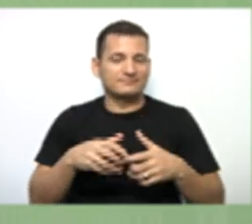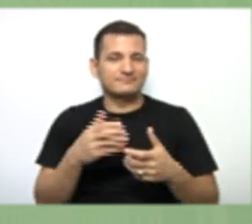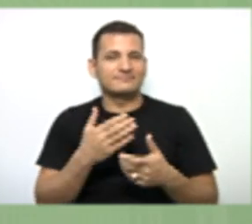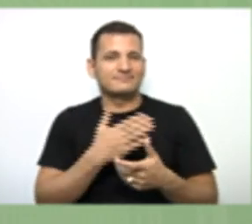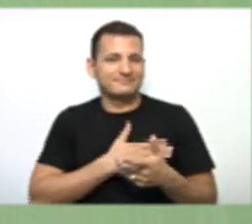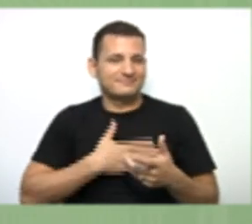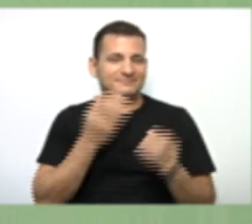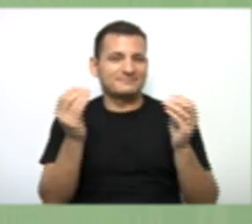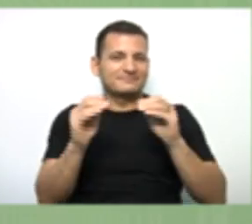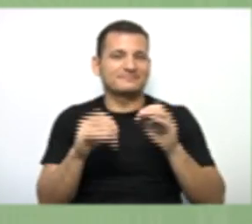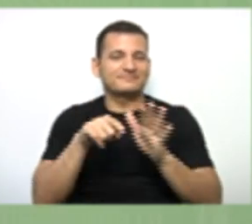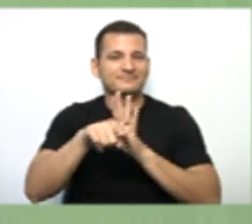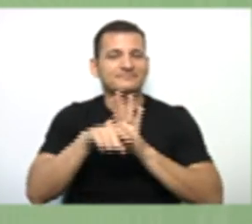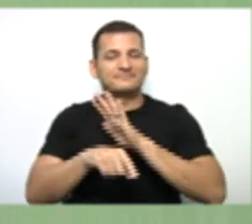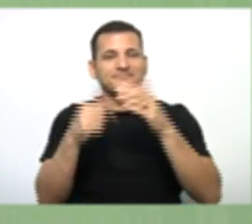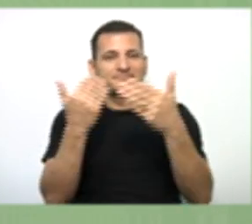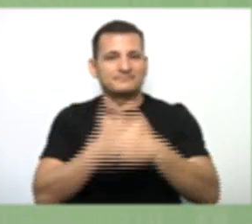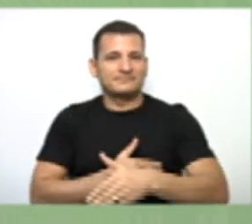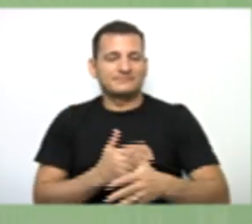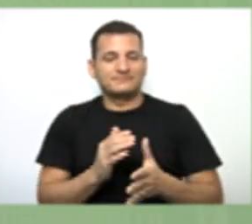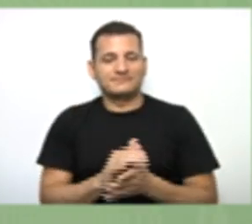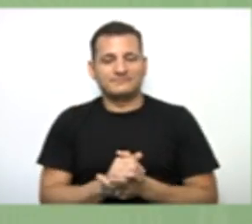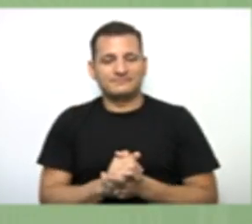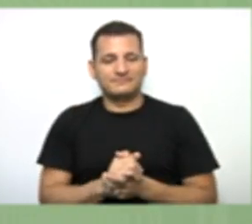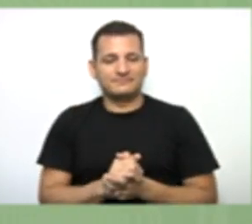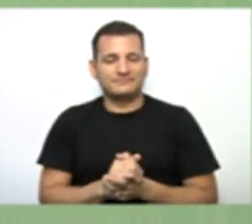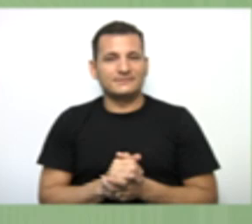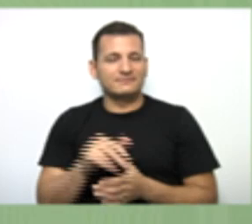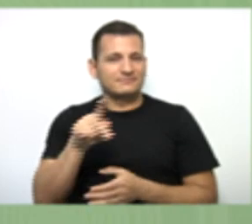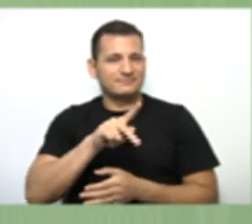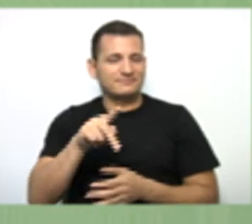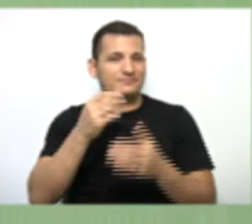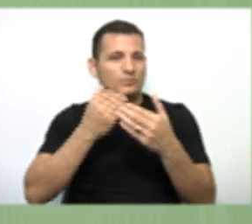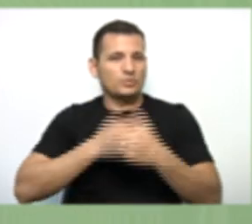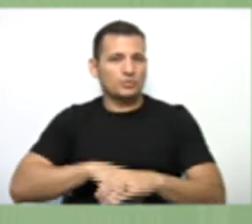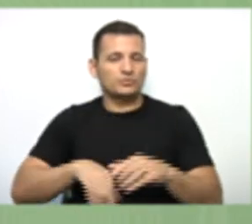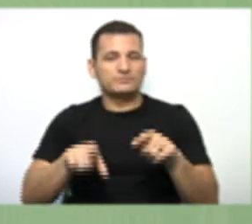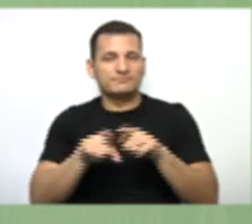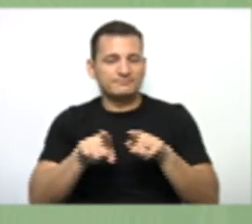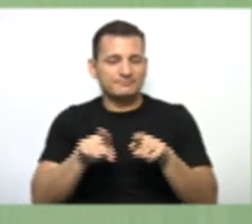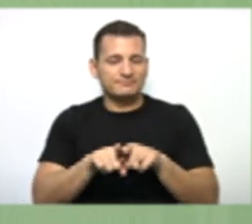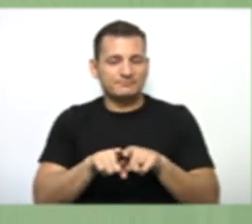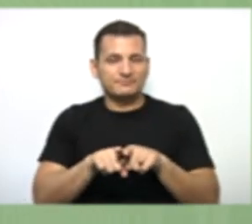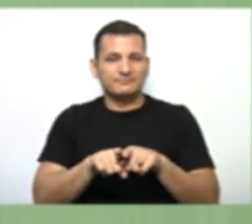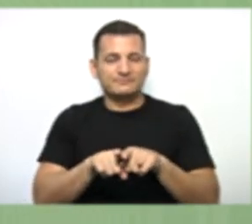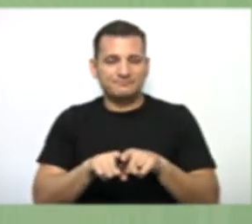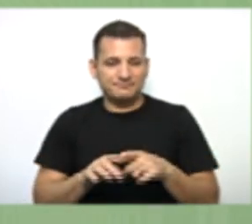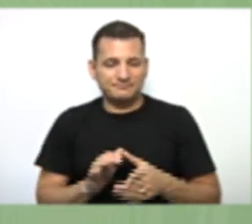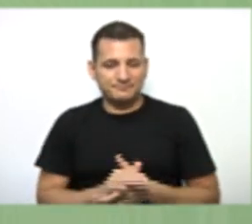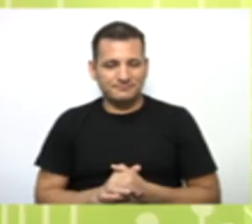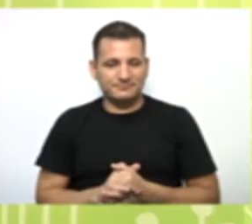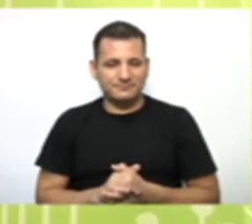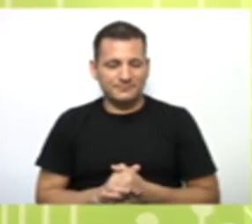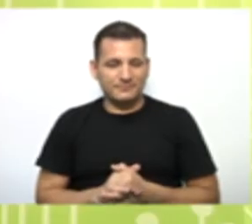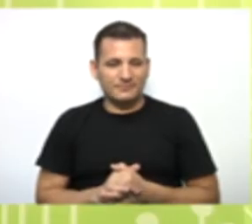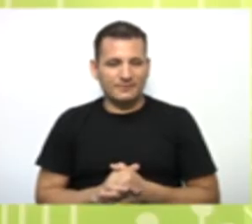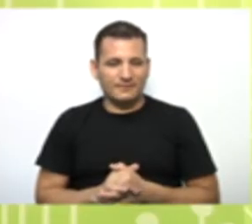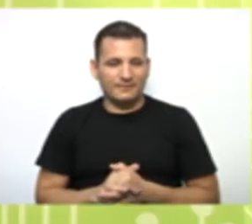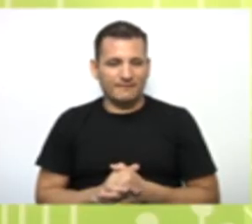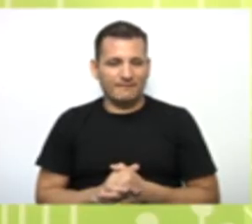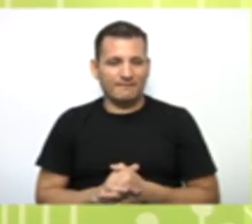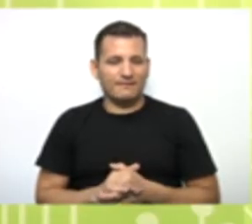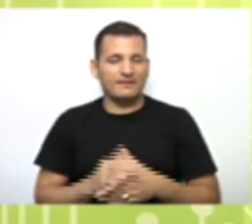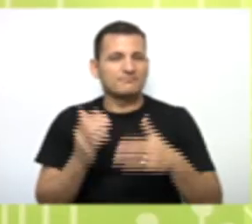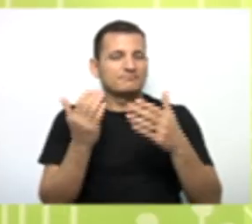né? E os professores do concurso público também, né? Professores de... as